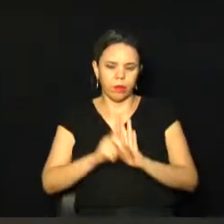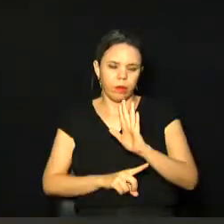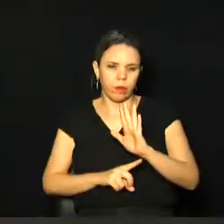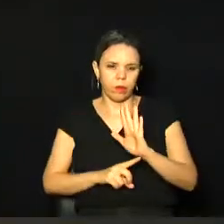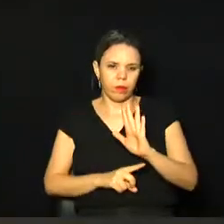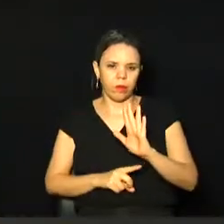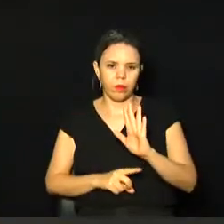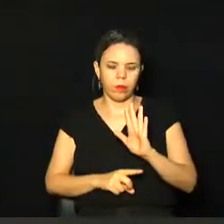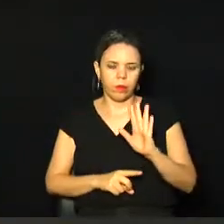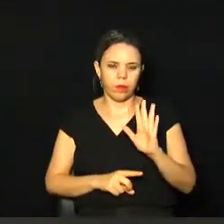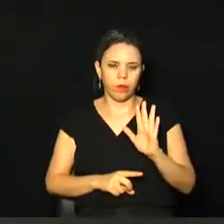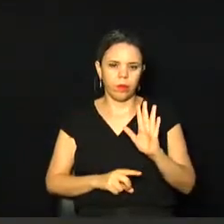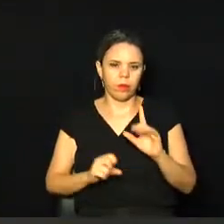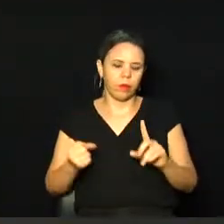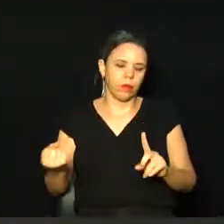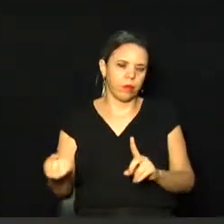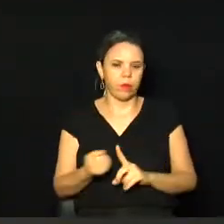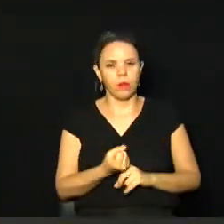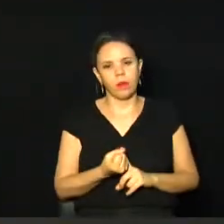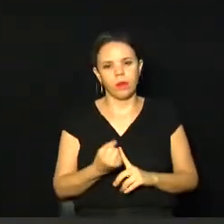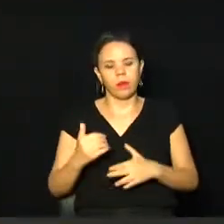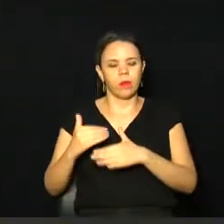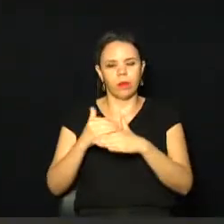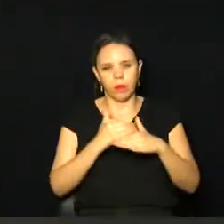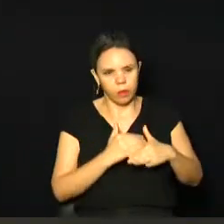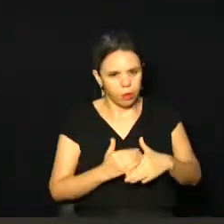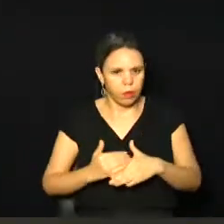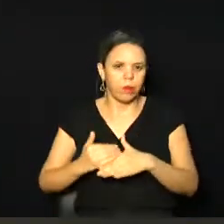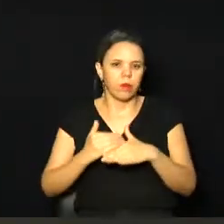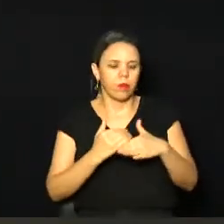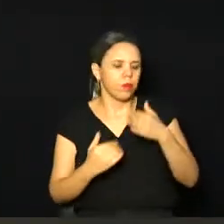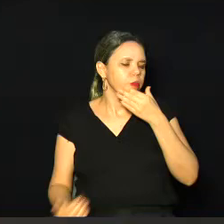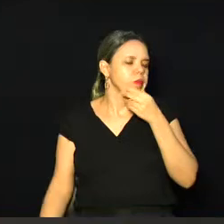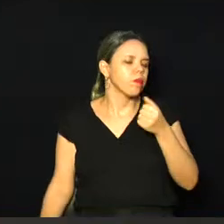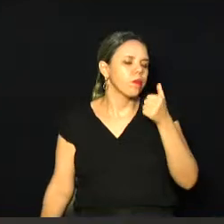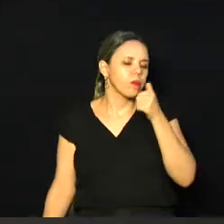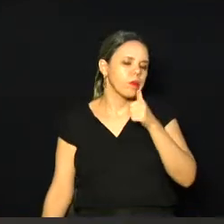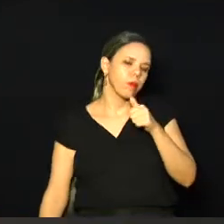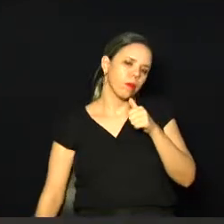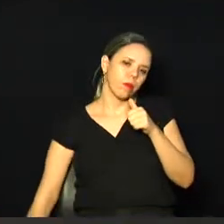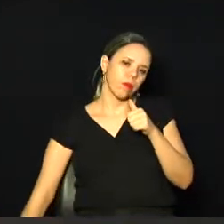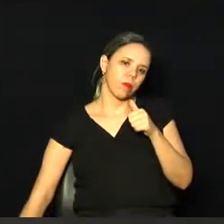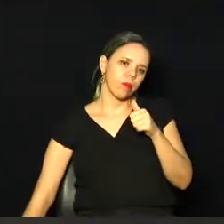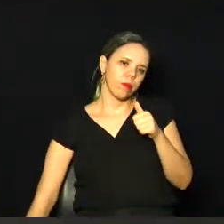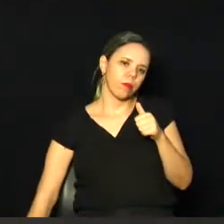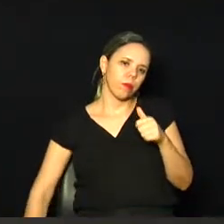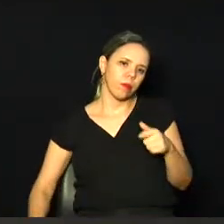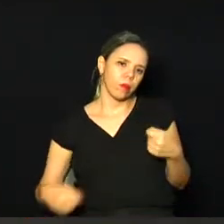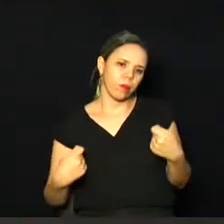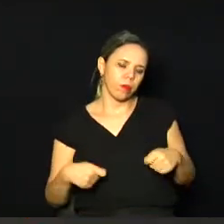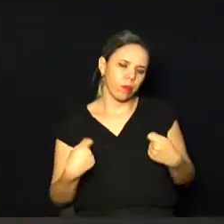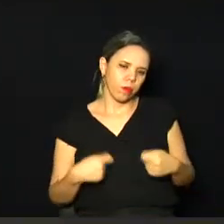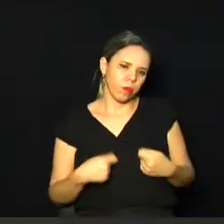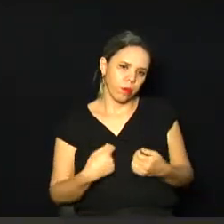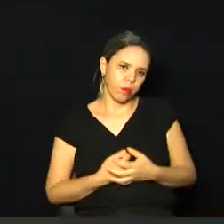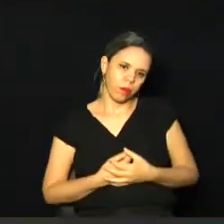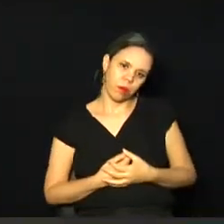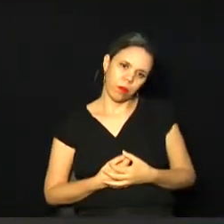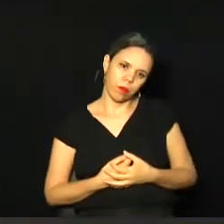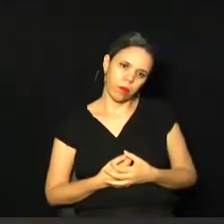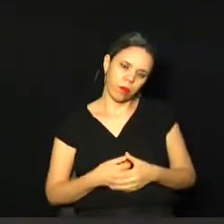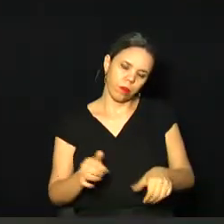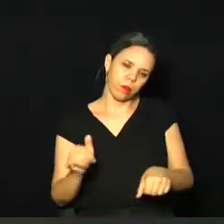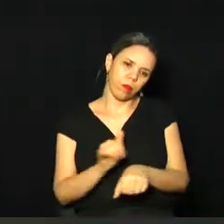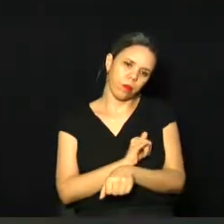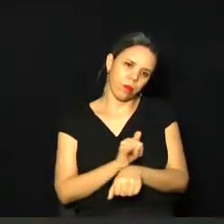fale muito sobre os direitos sociais, fale sobre a igualdade de homens e mulheres, a gente ainda carece de ferramentas e mecanismos